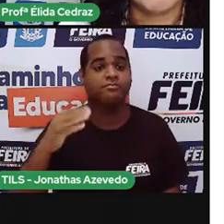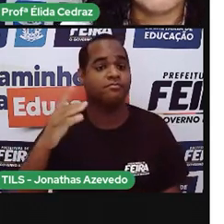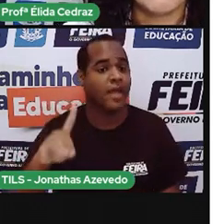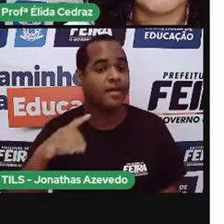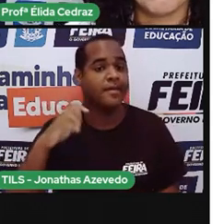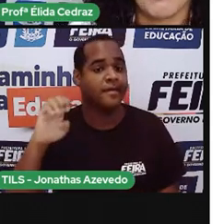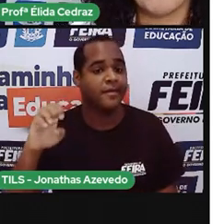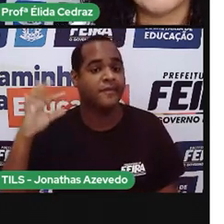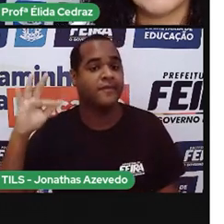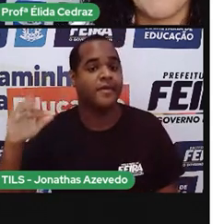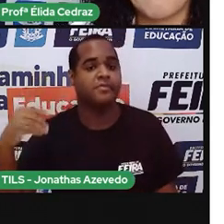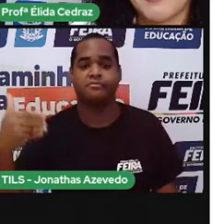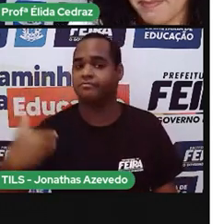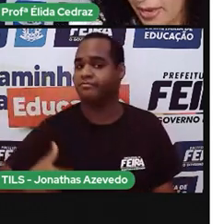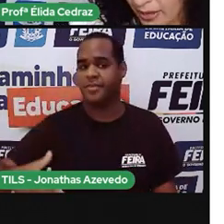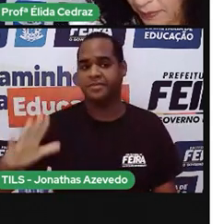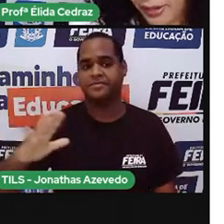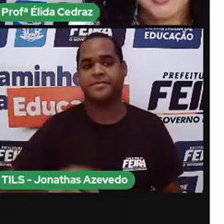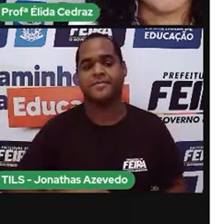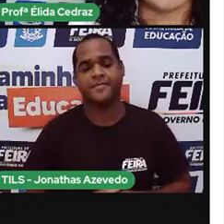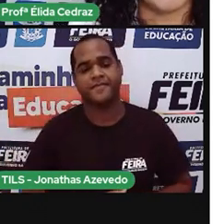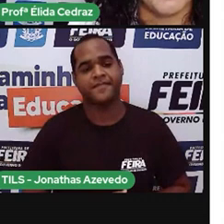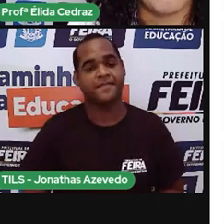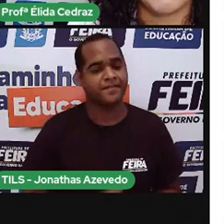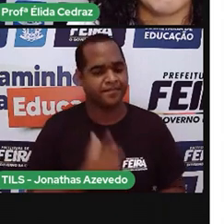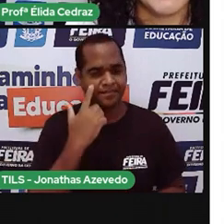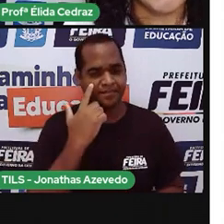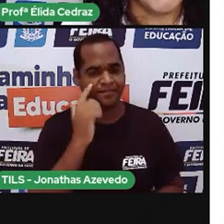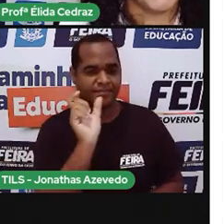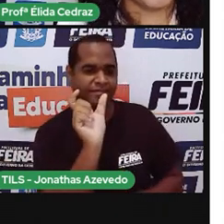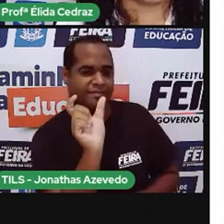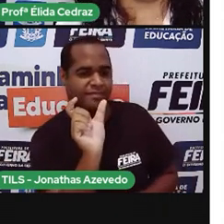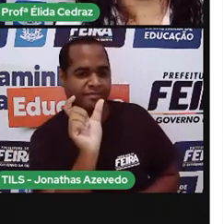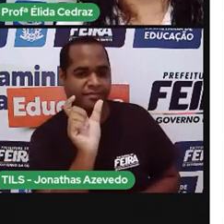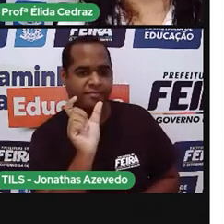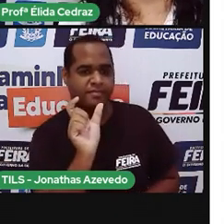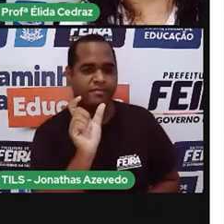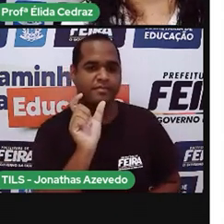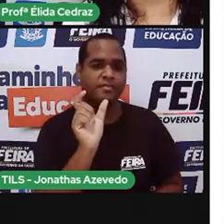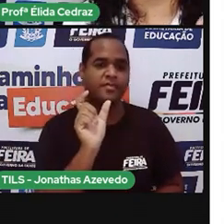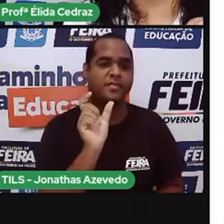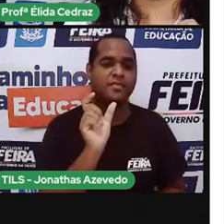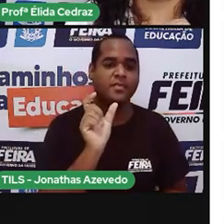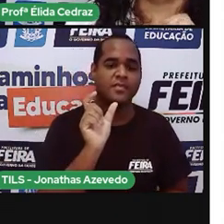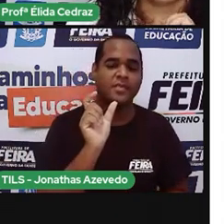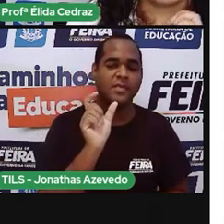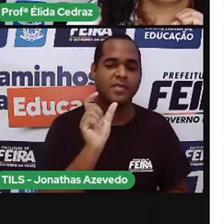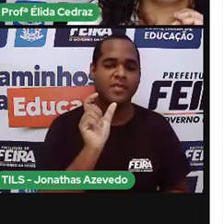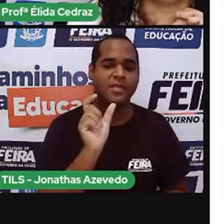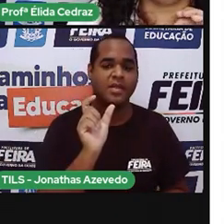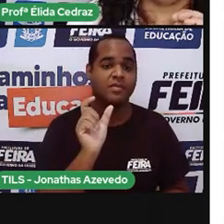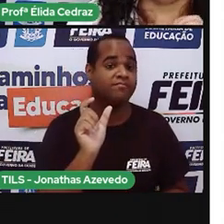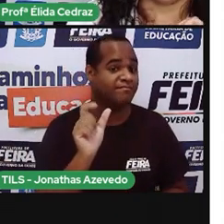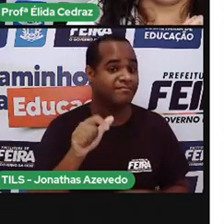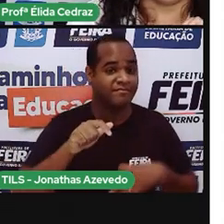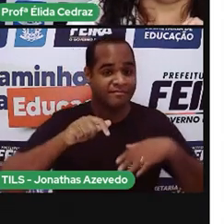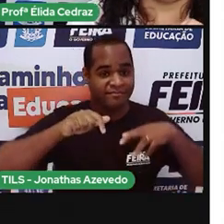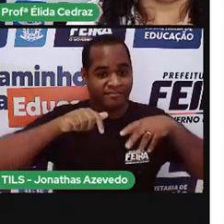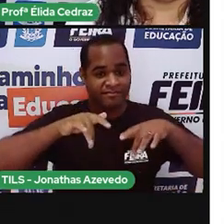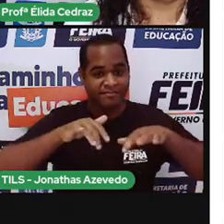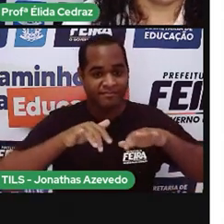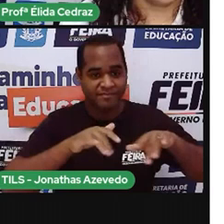nome vamos ver qual vai ser a primeira palavra a primeira palavra é o